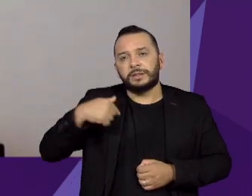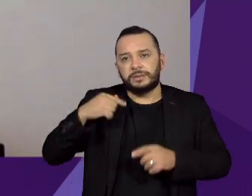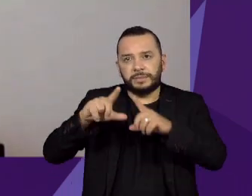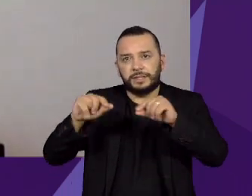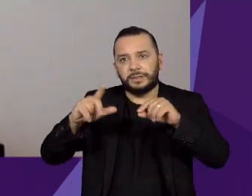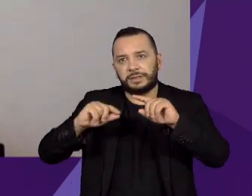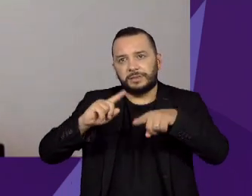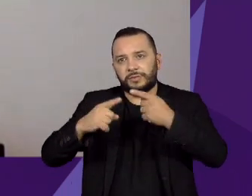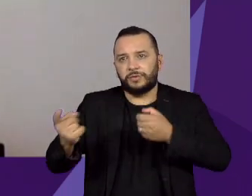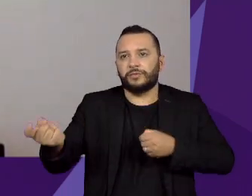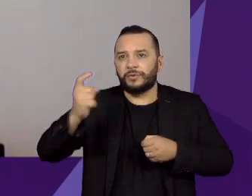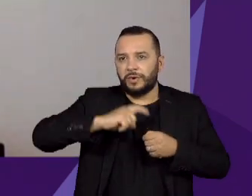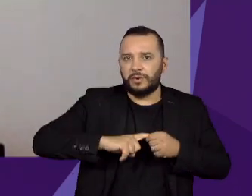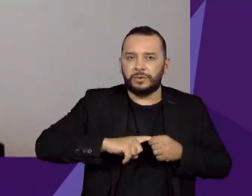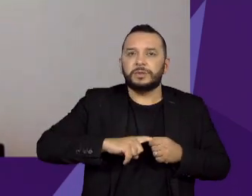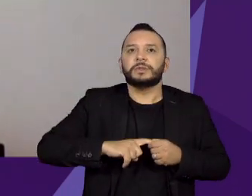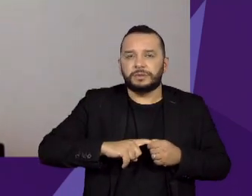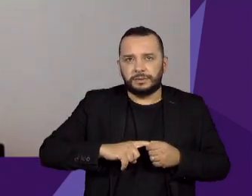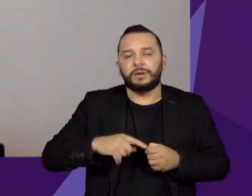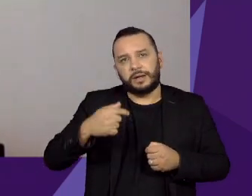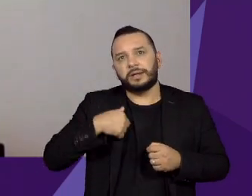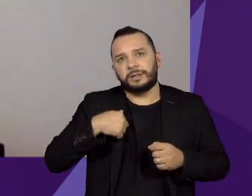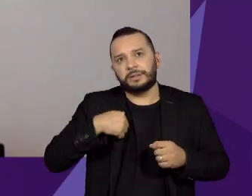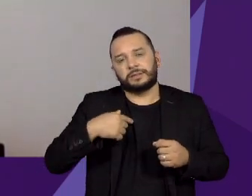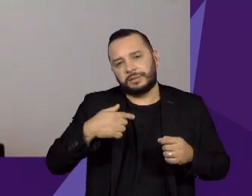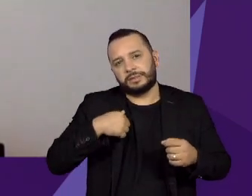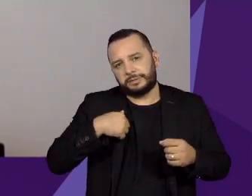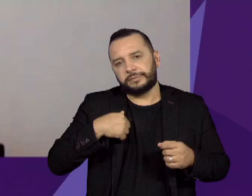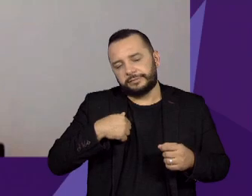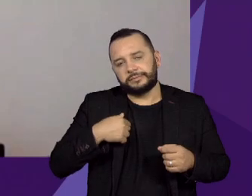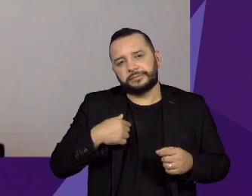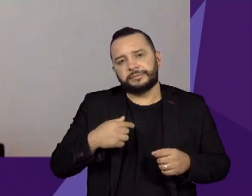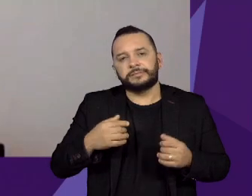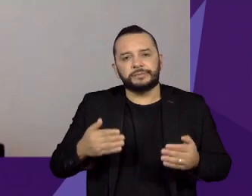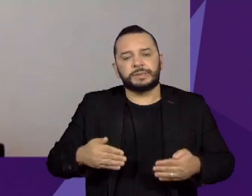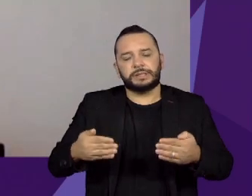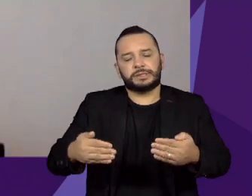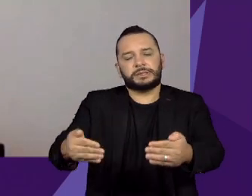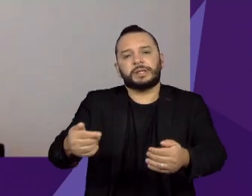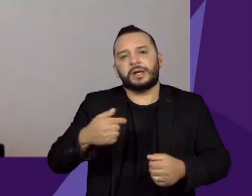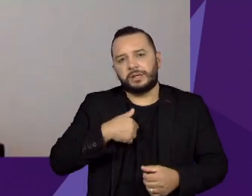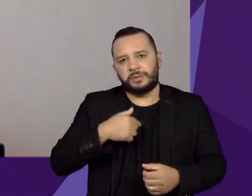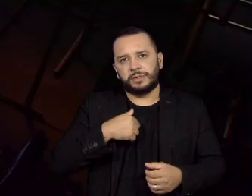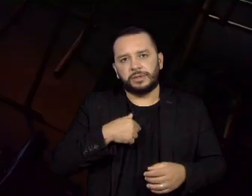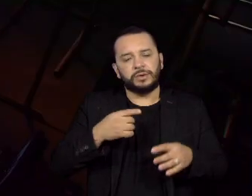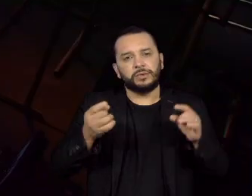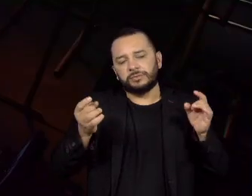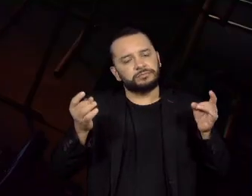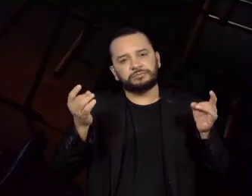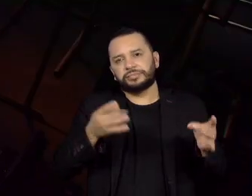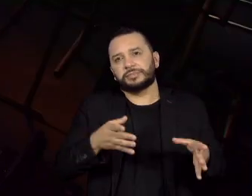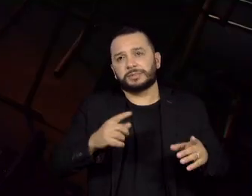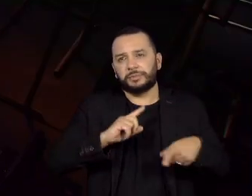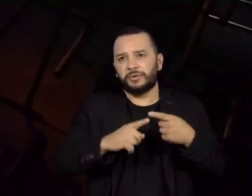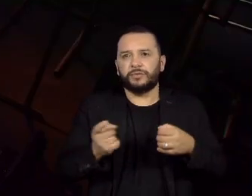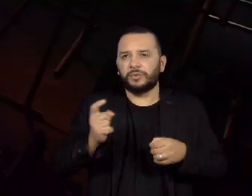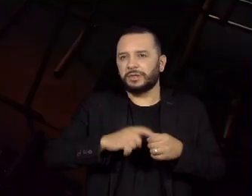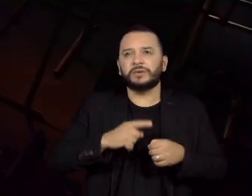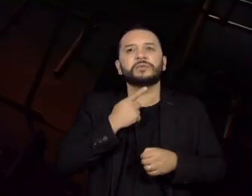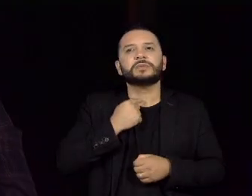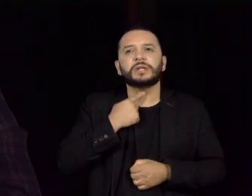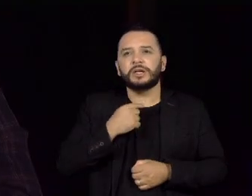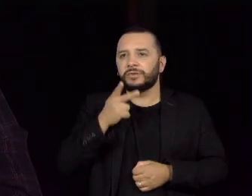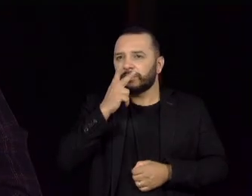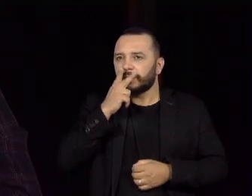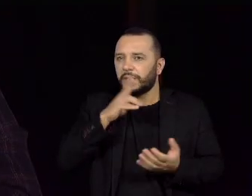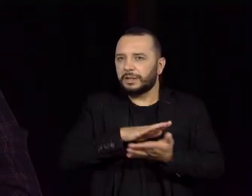só depois de deixar o Ministério. Vixe. Voltei e nunca tive vontade de fumar. Mas nem agora que você está morando